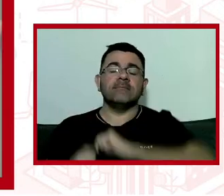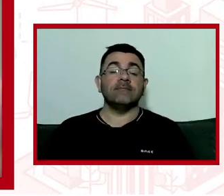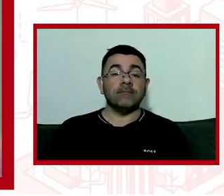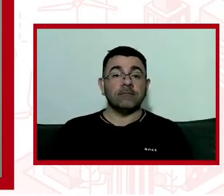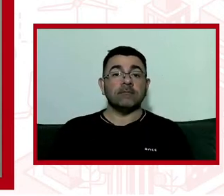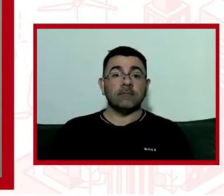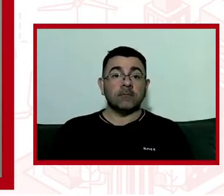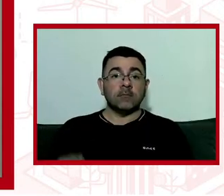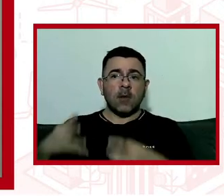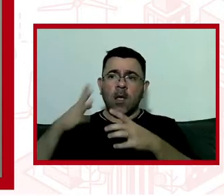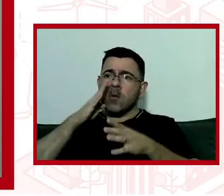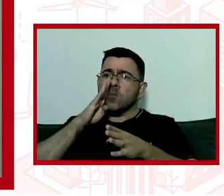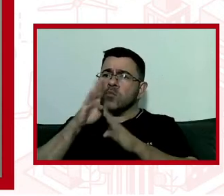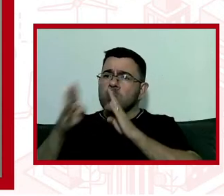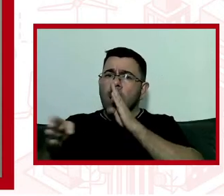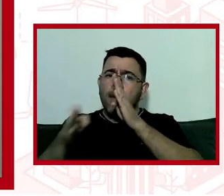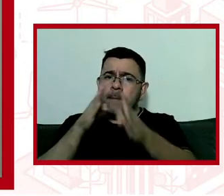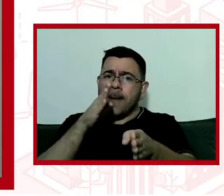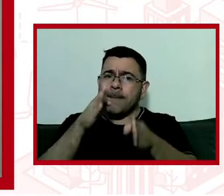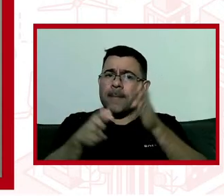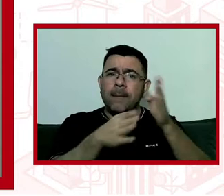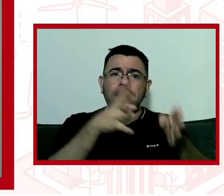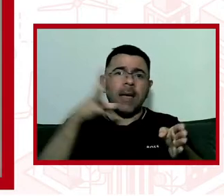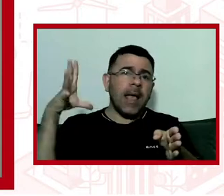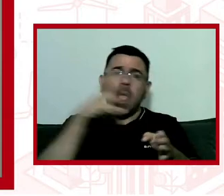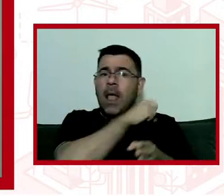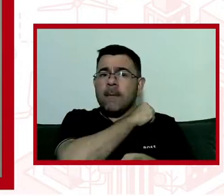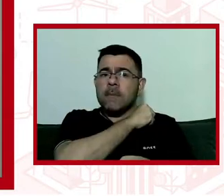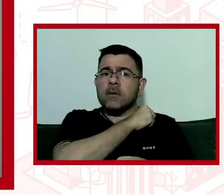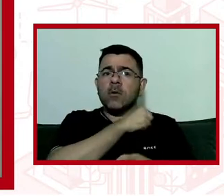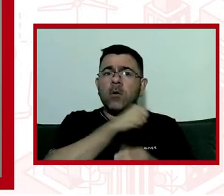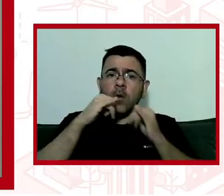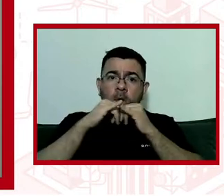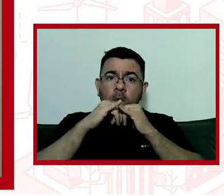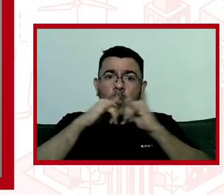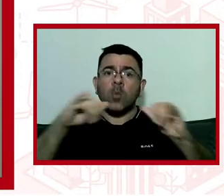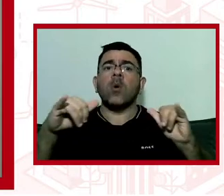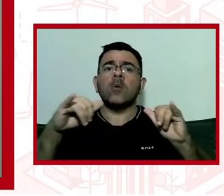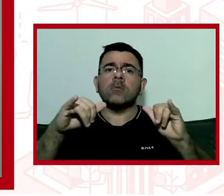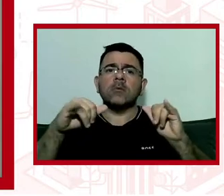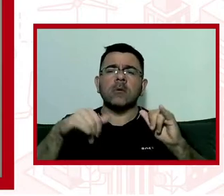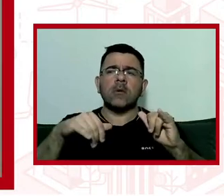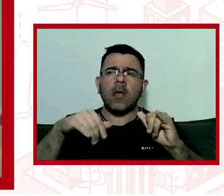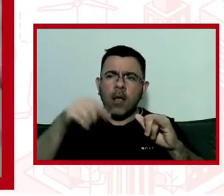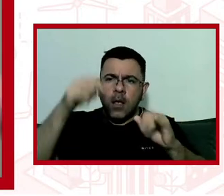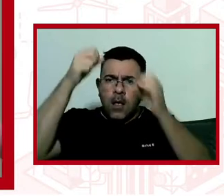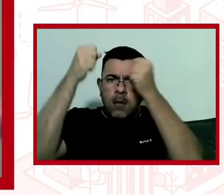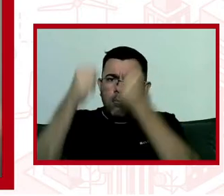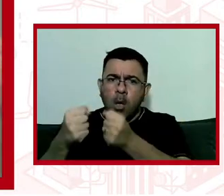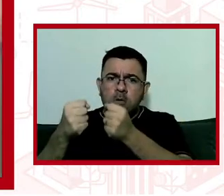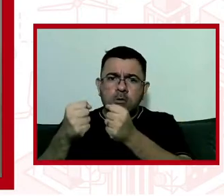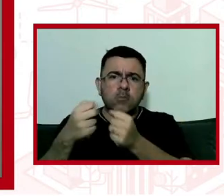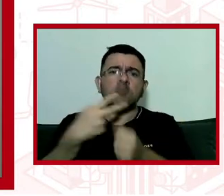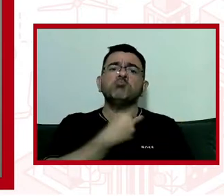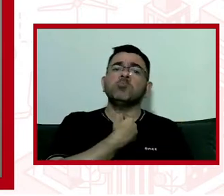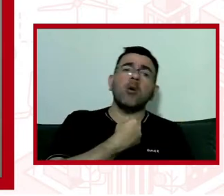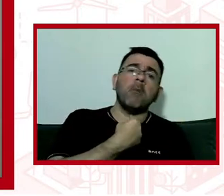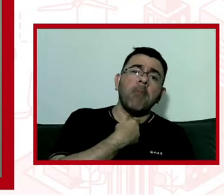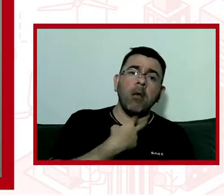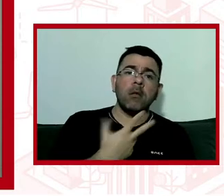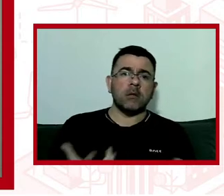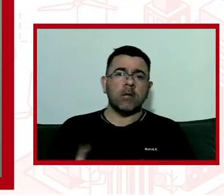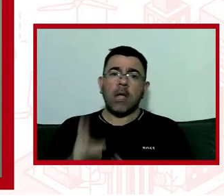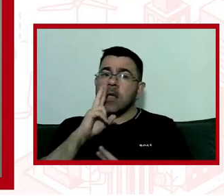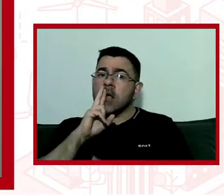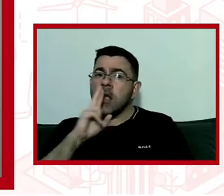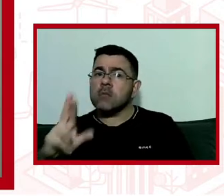rápido e em que informe o cidadão O que é possível o que não é possível que dê feedback n que dê a resposta se